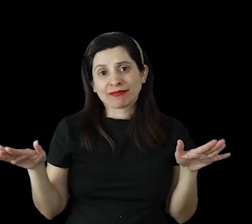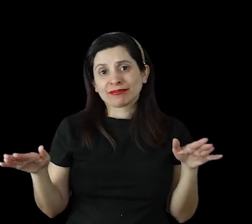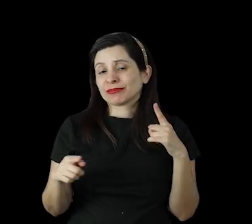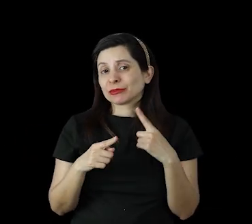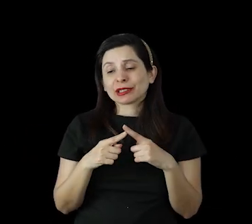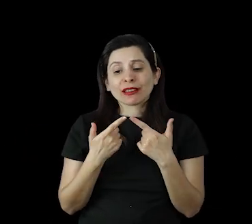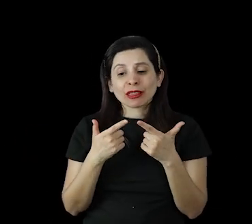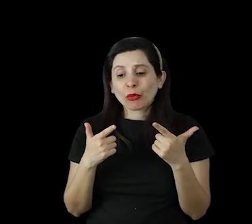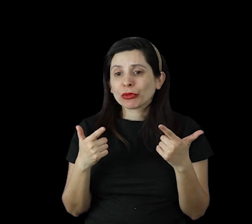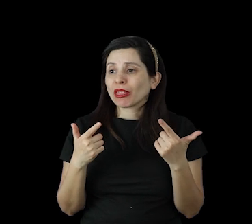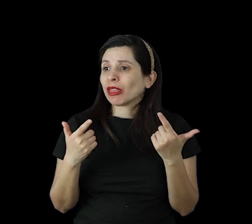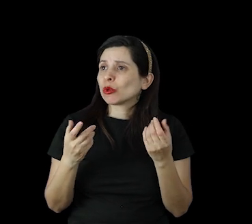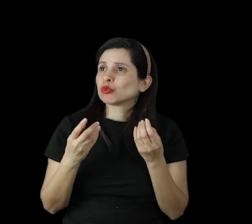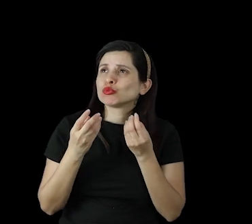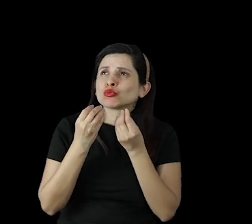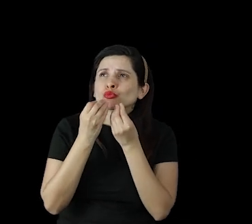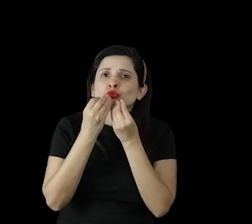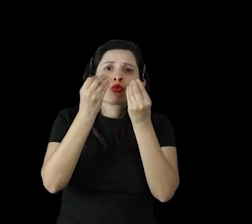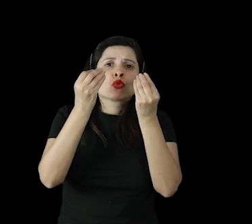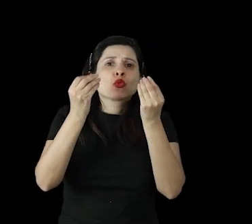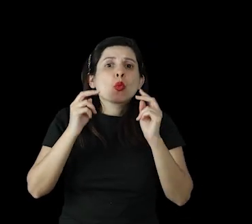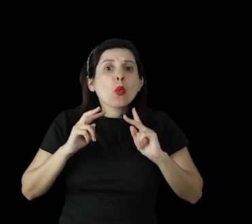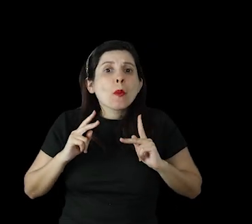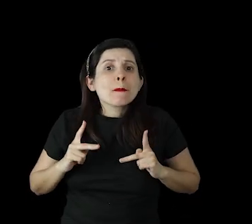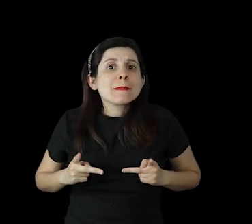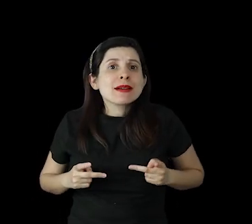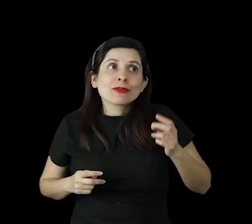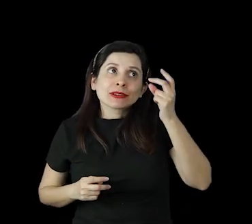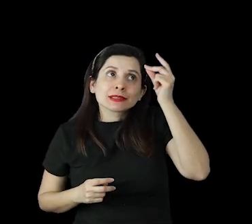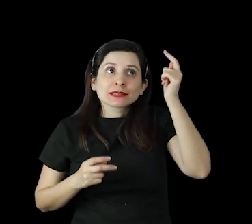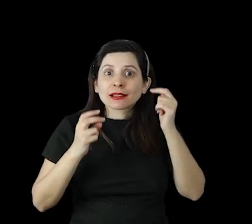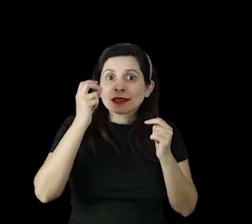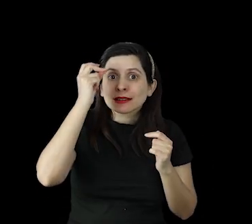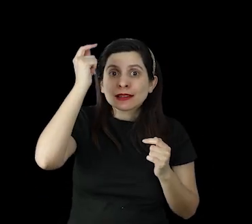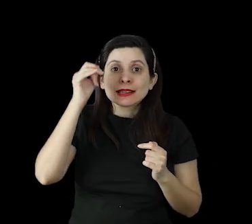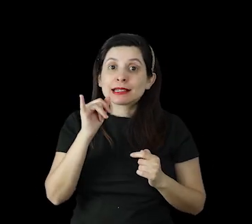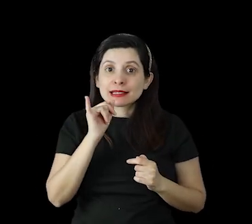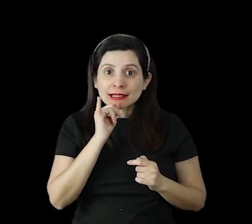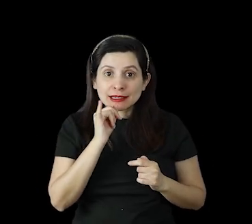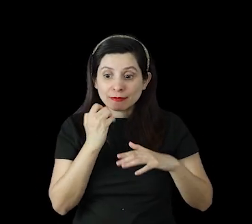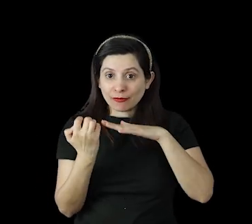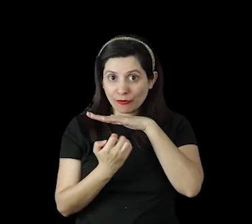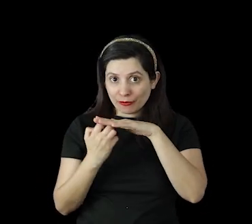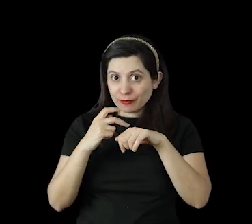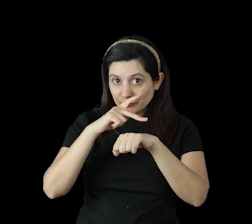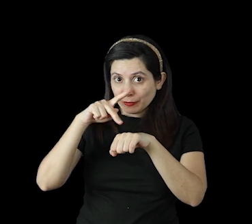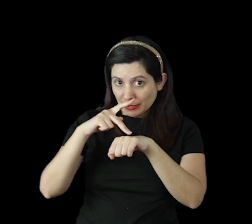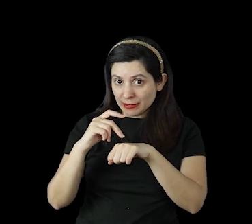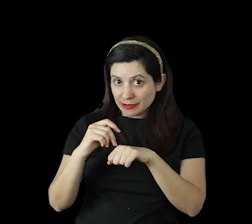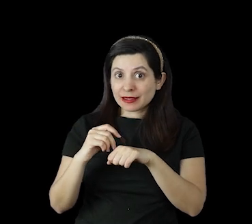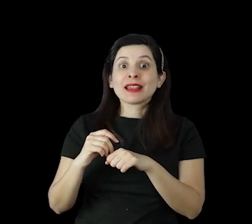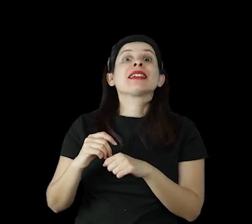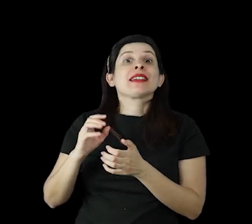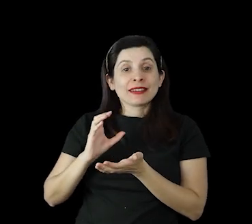não tem o frescor humano, né, dessa invenção. E mesmo, por exemplo, a Hollywood, que investe